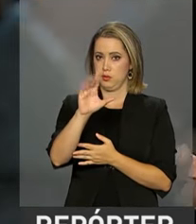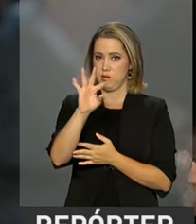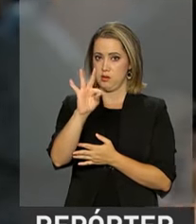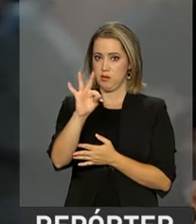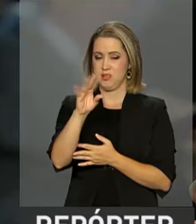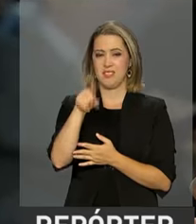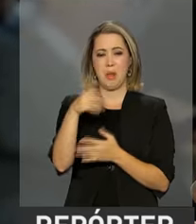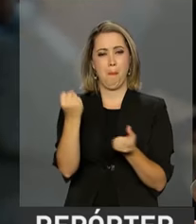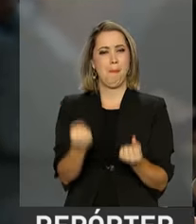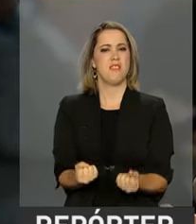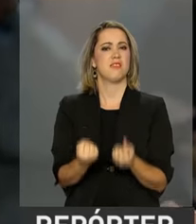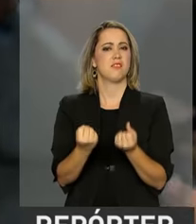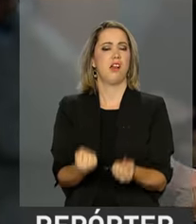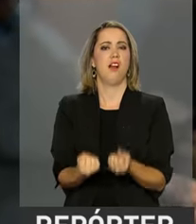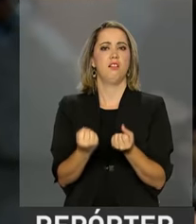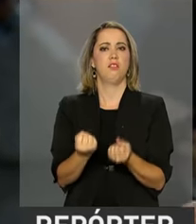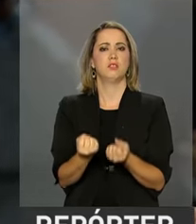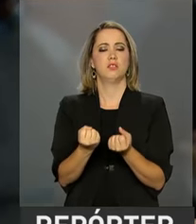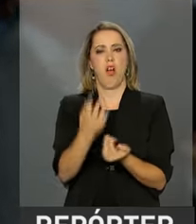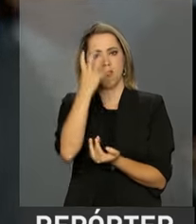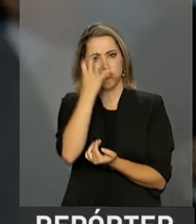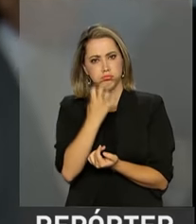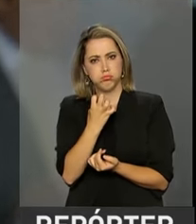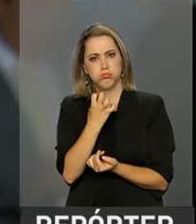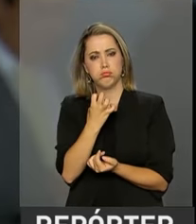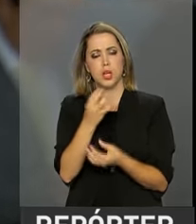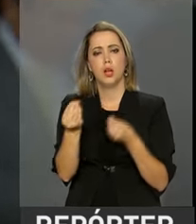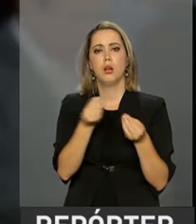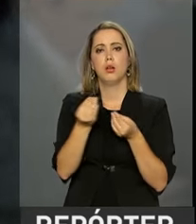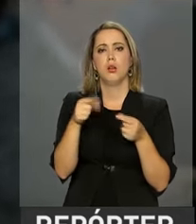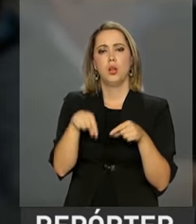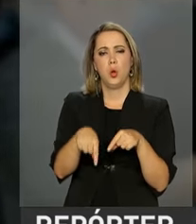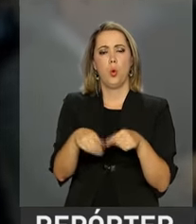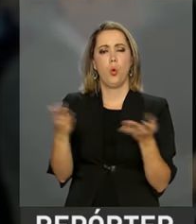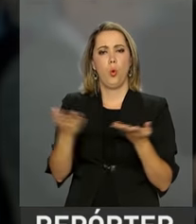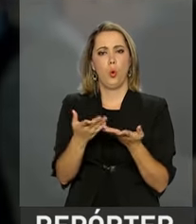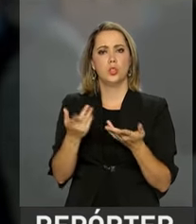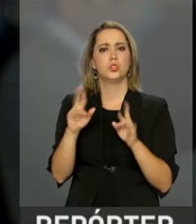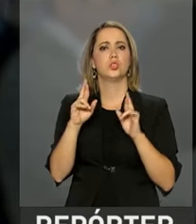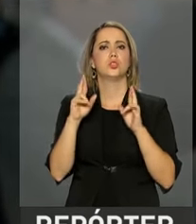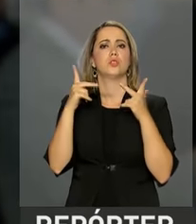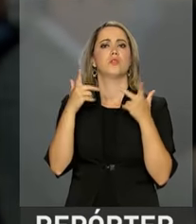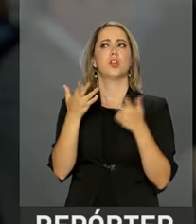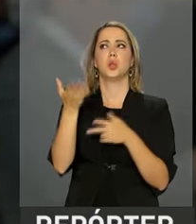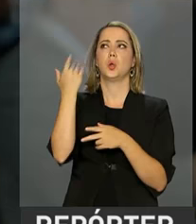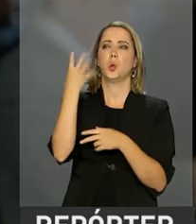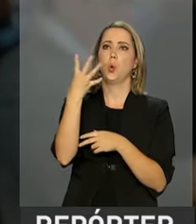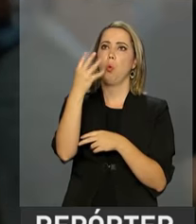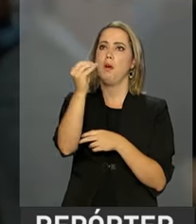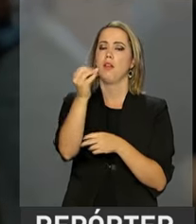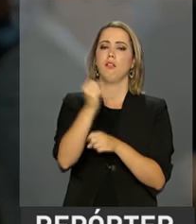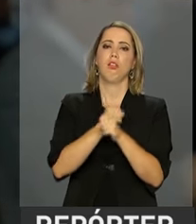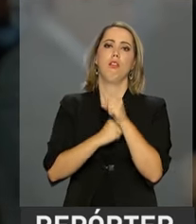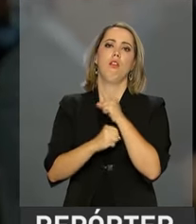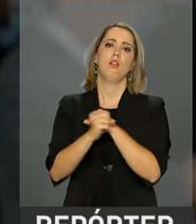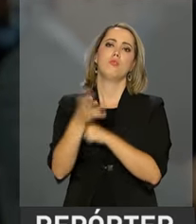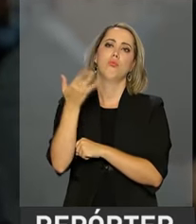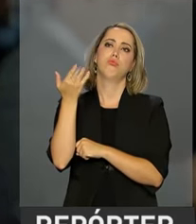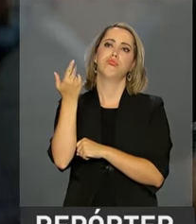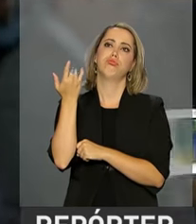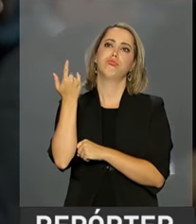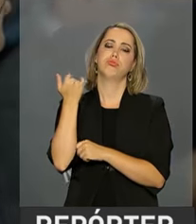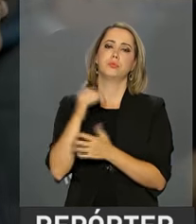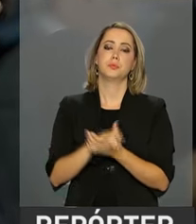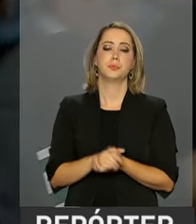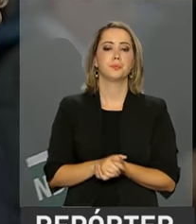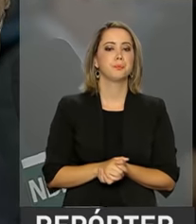é pesada. Ela não pensa como está hoje as relações de trabalho. Pensa que estava 40, 50 anos atrás.